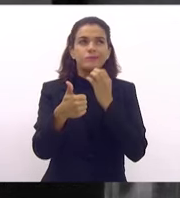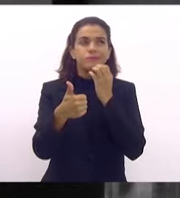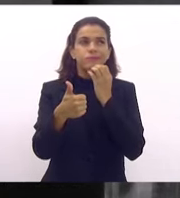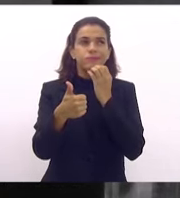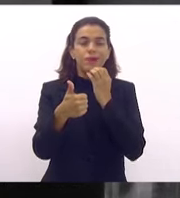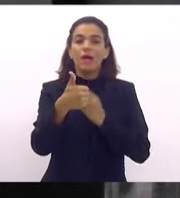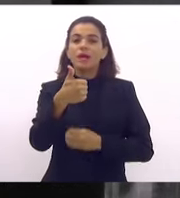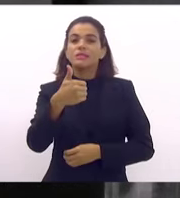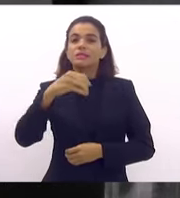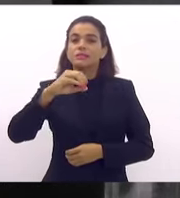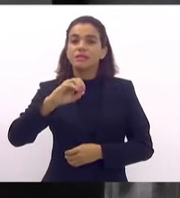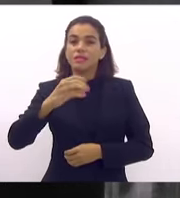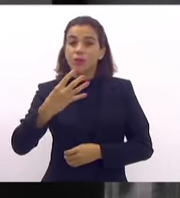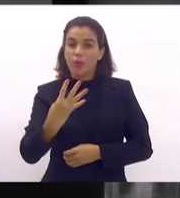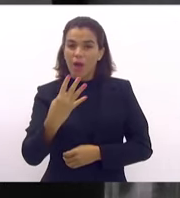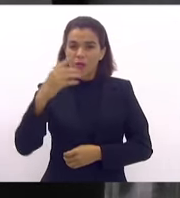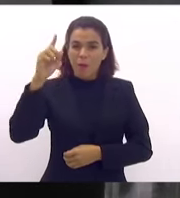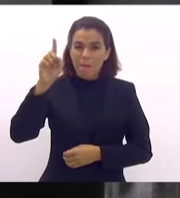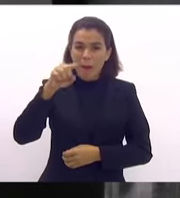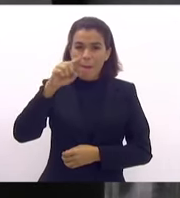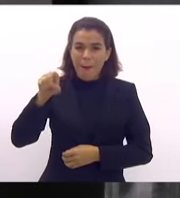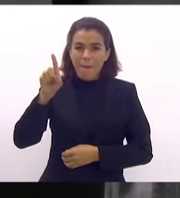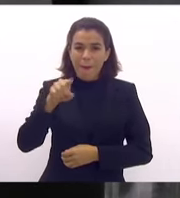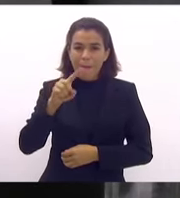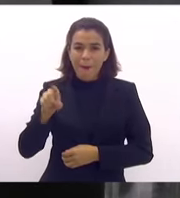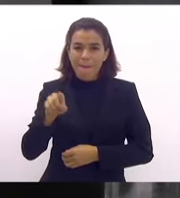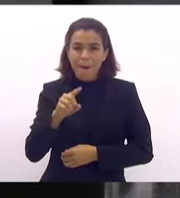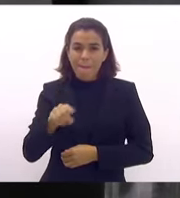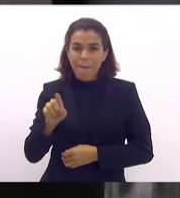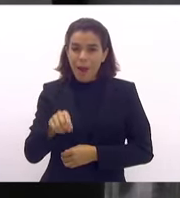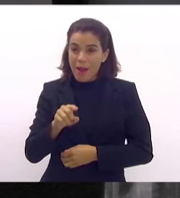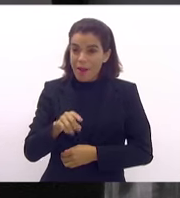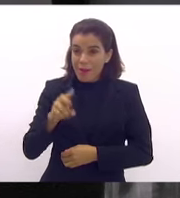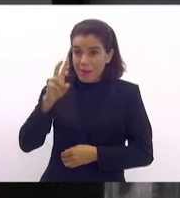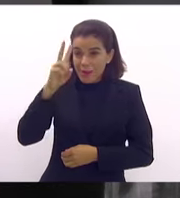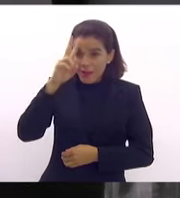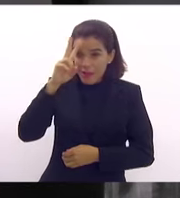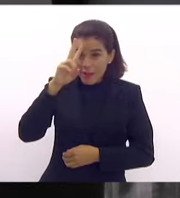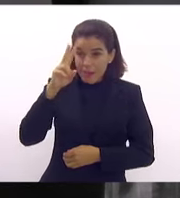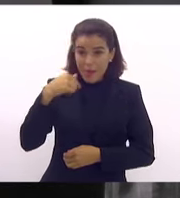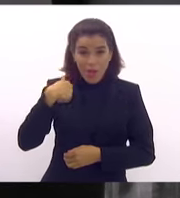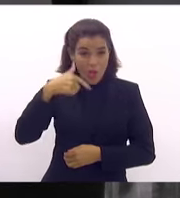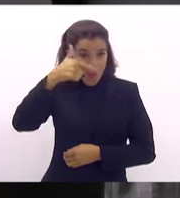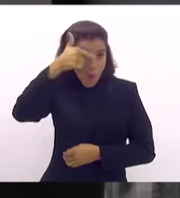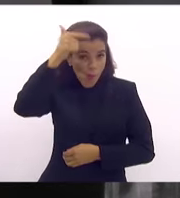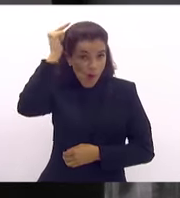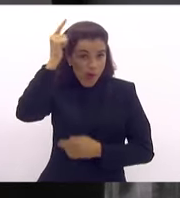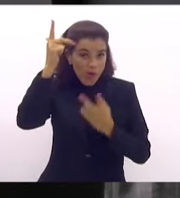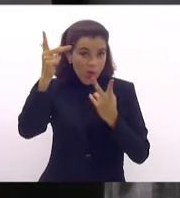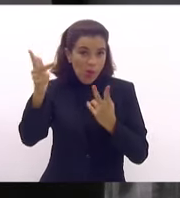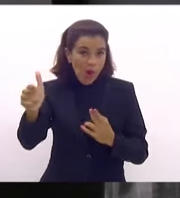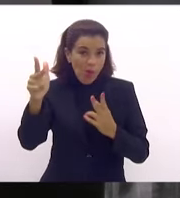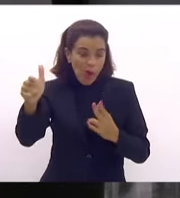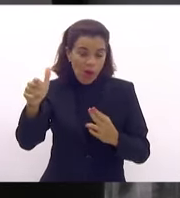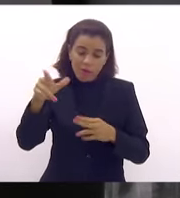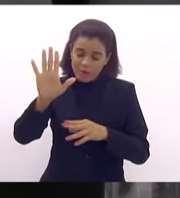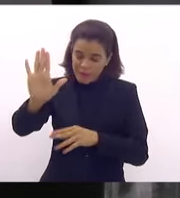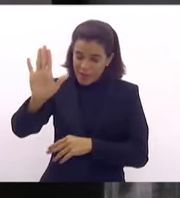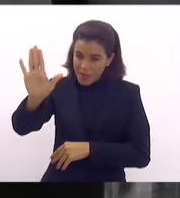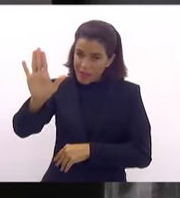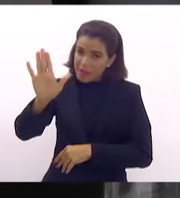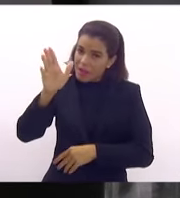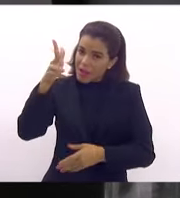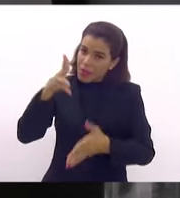os 104 vetos. Ô, careca, vou a minha. Deixa eu falar para o doutor